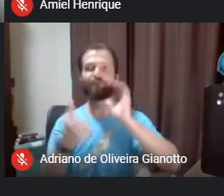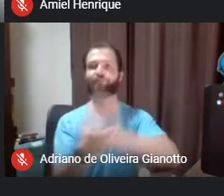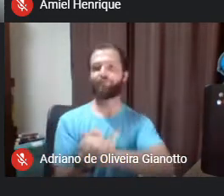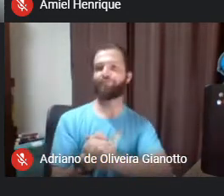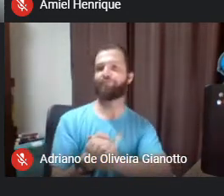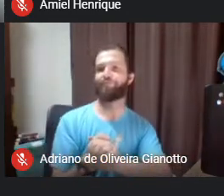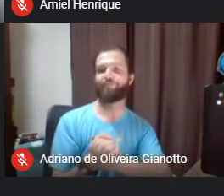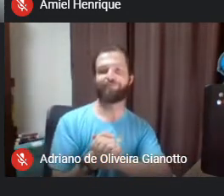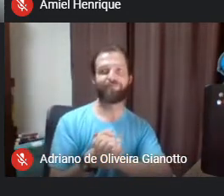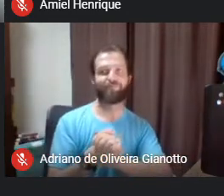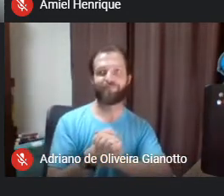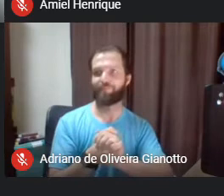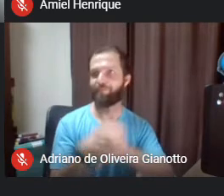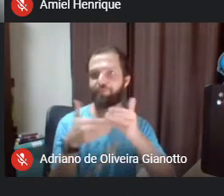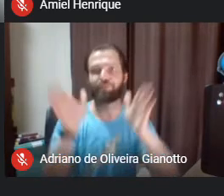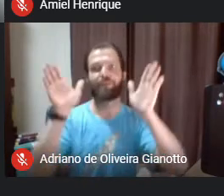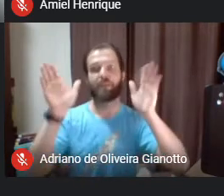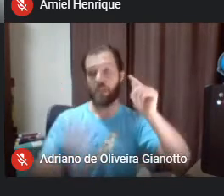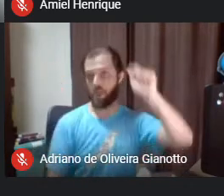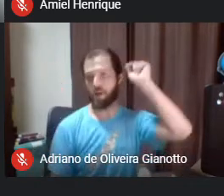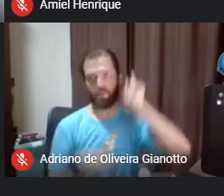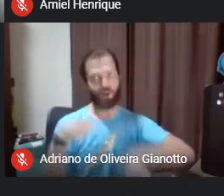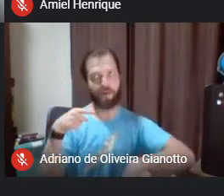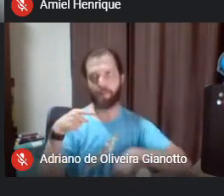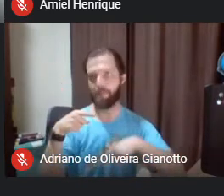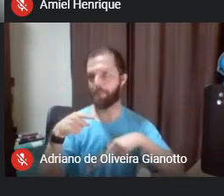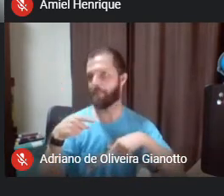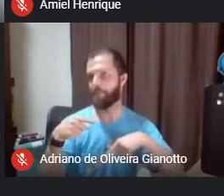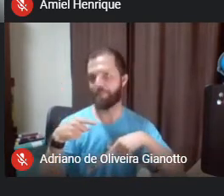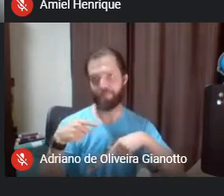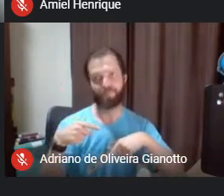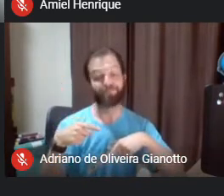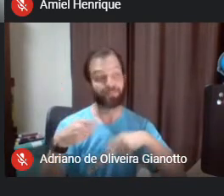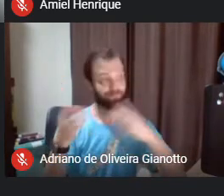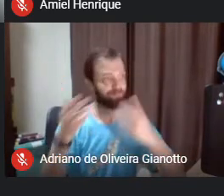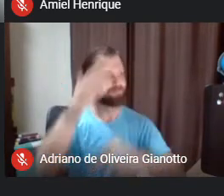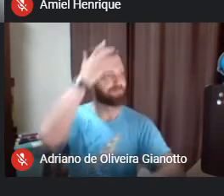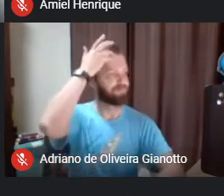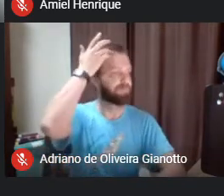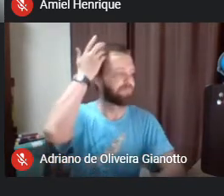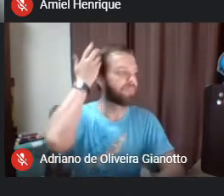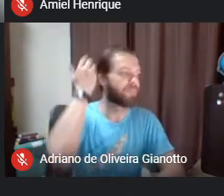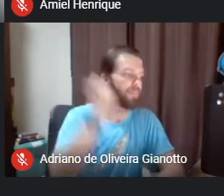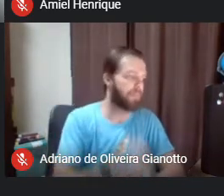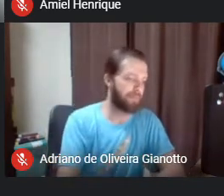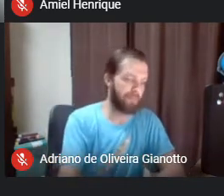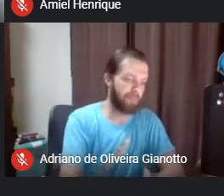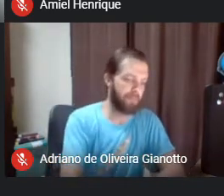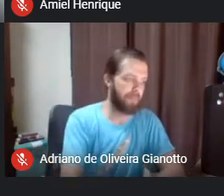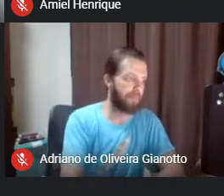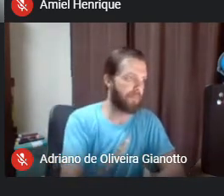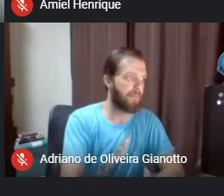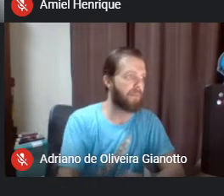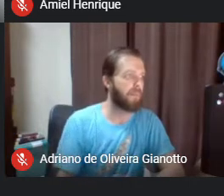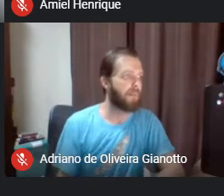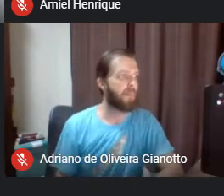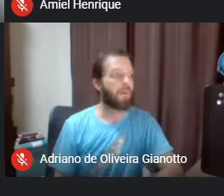Então, assim, né? Hoje em dia não tinha direito a casar, era proibido casar,